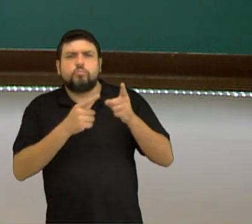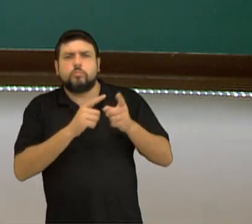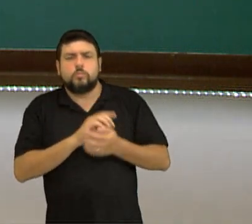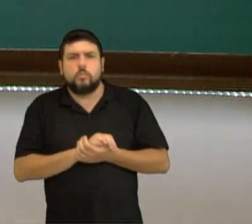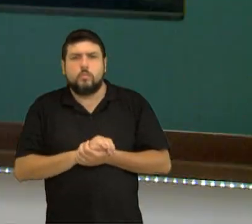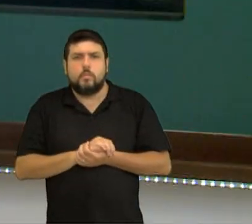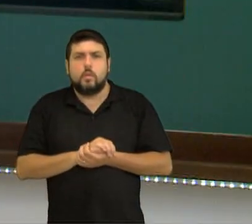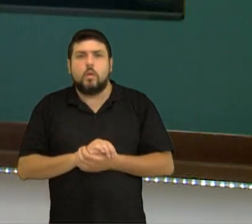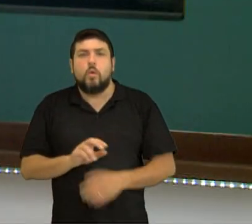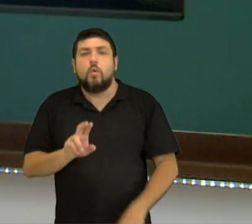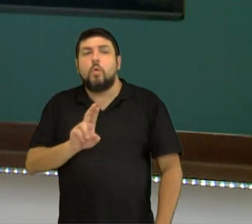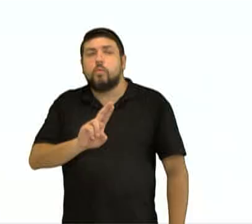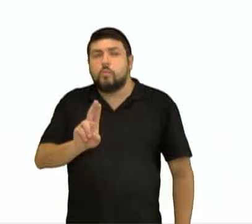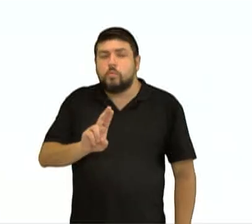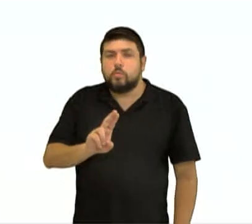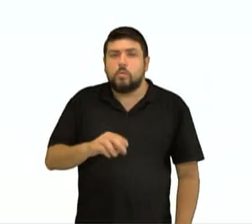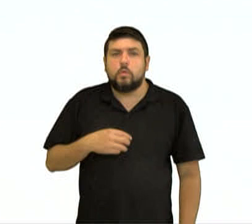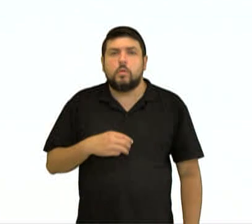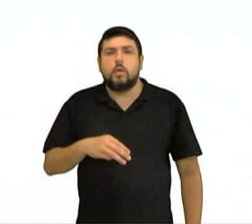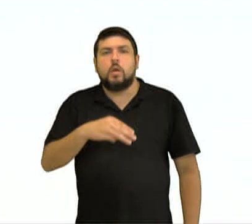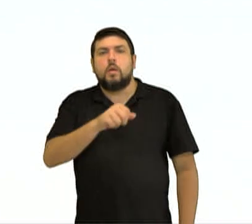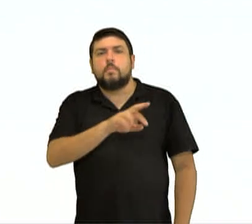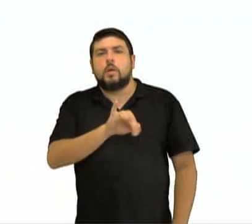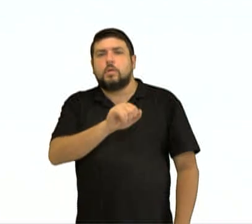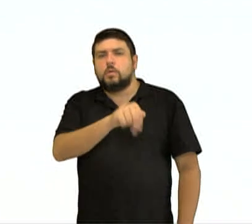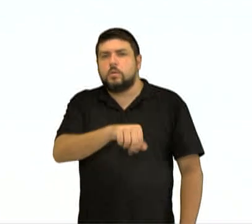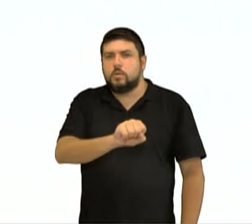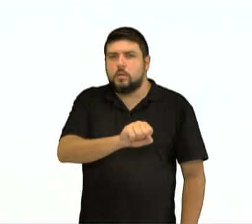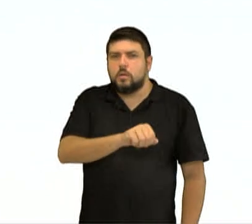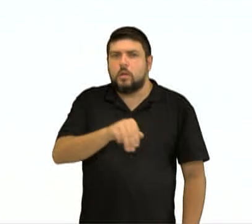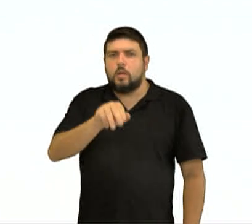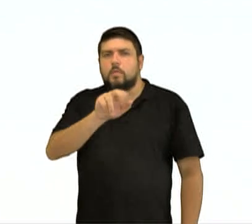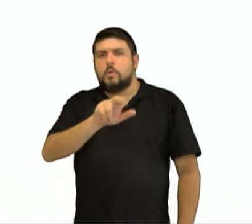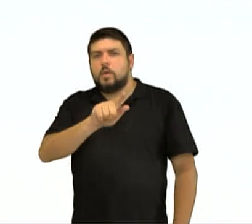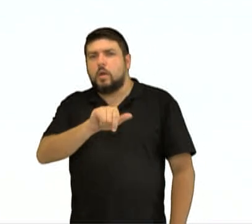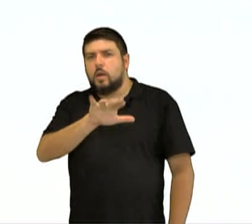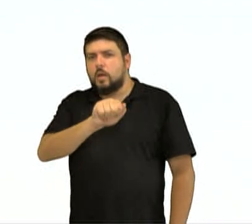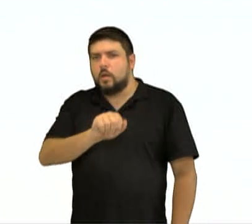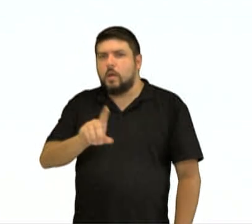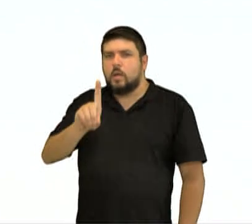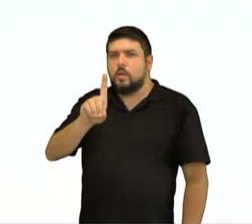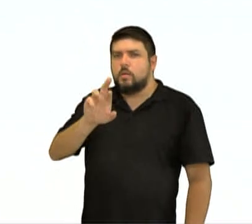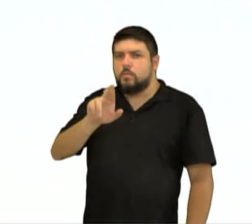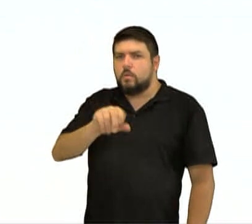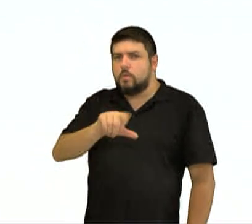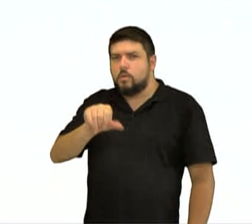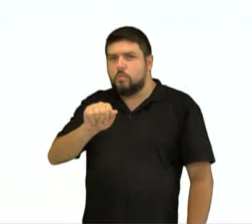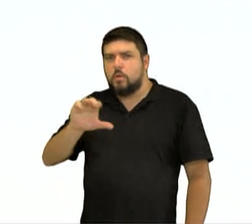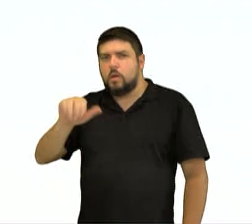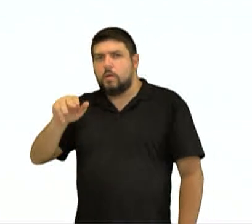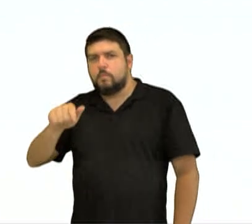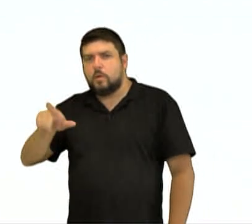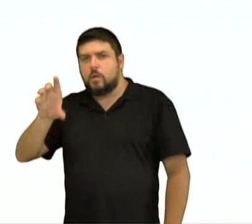nomes deles: Martins, Miragaia, Drauzio e Camargo, as siglas